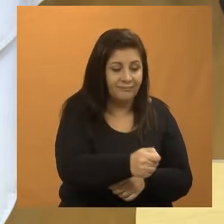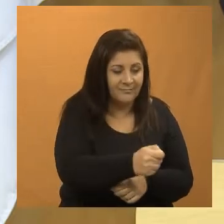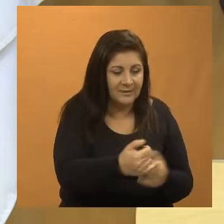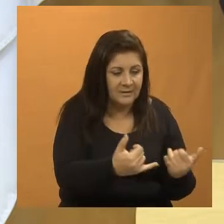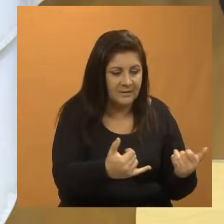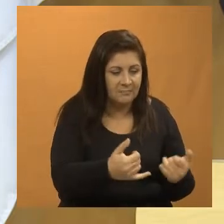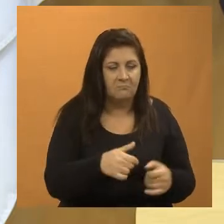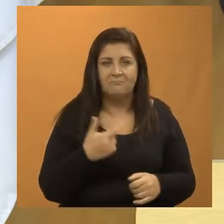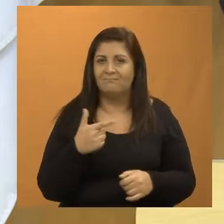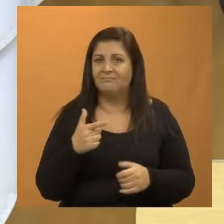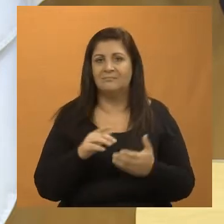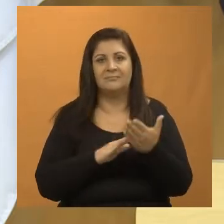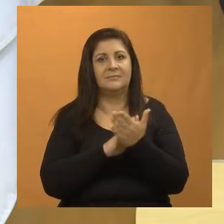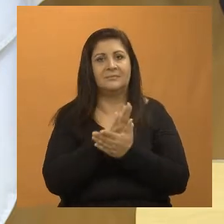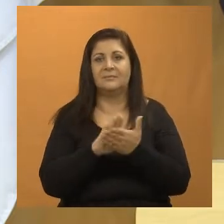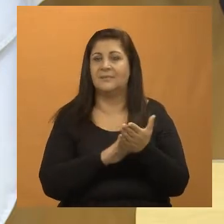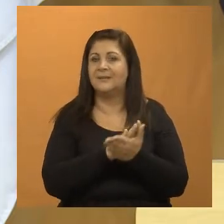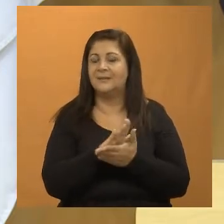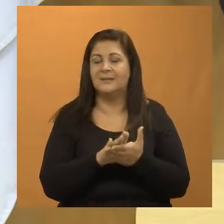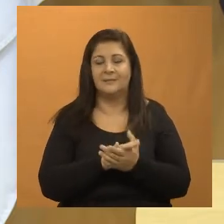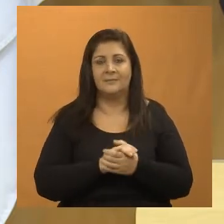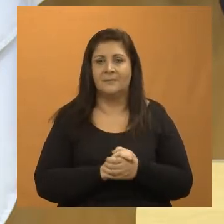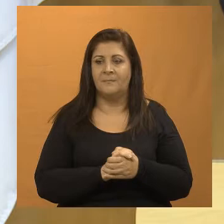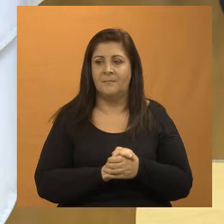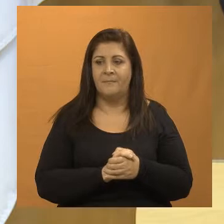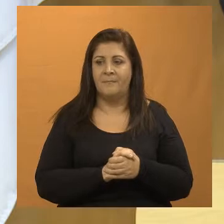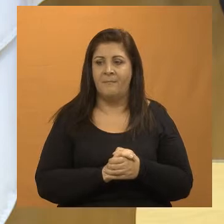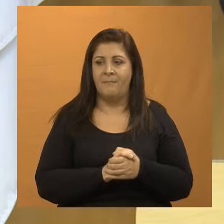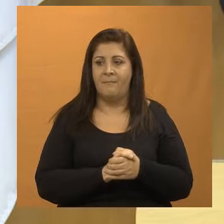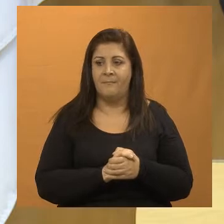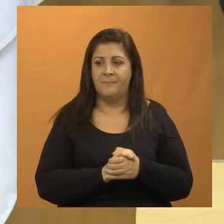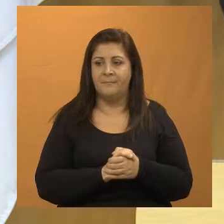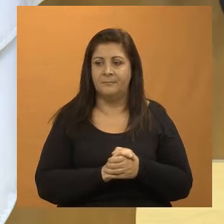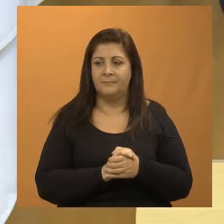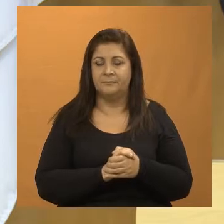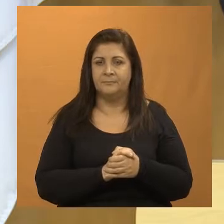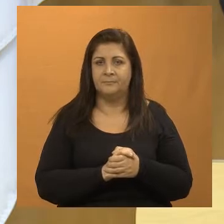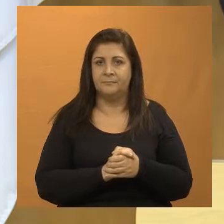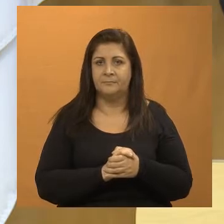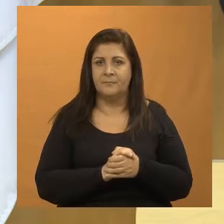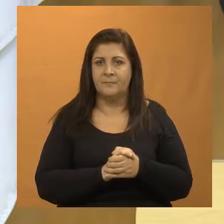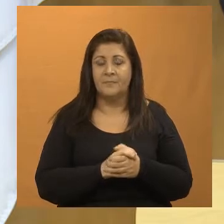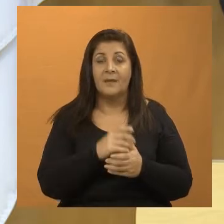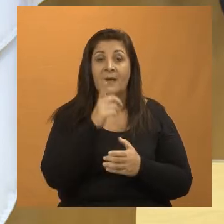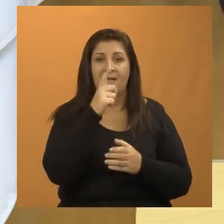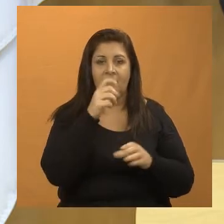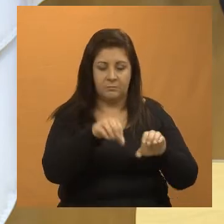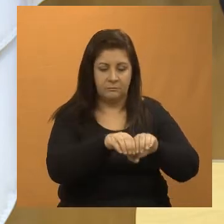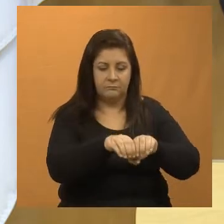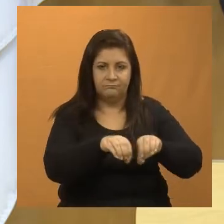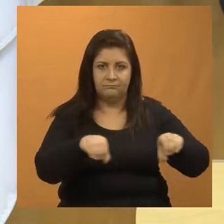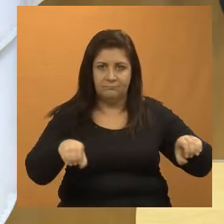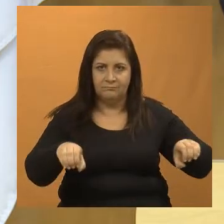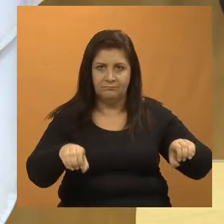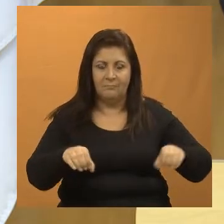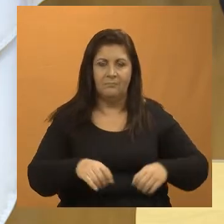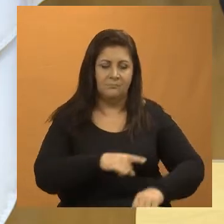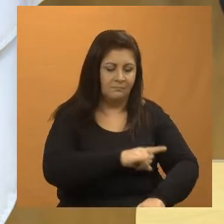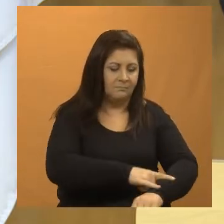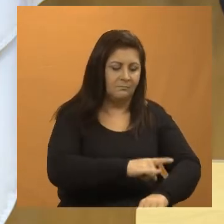fosse necessário ou possível de aproveitar. Parte hidráulica,